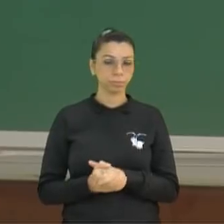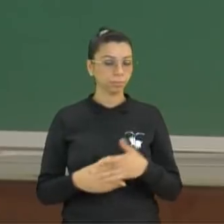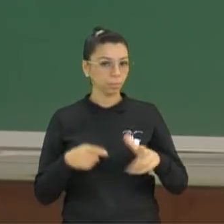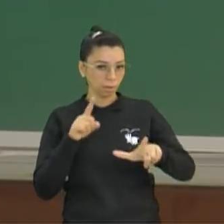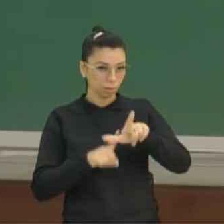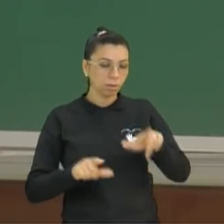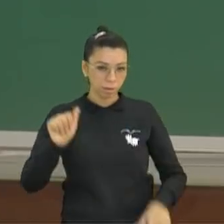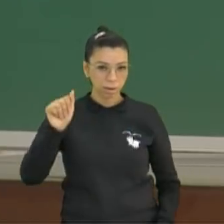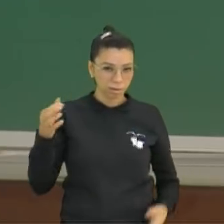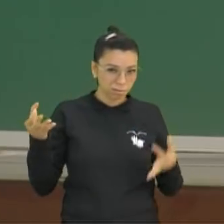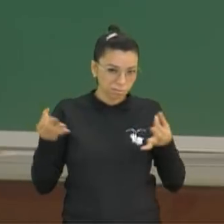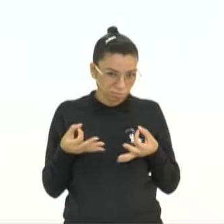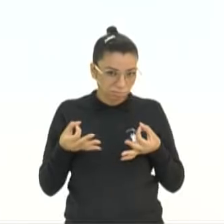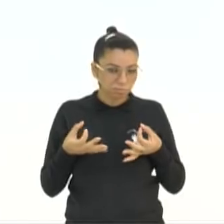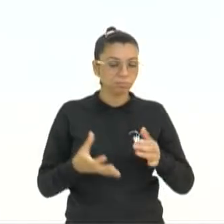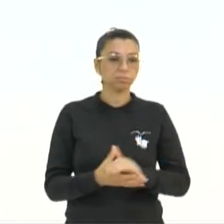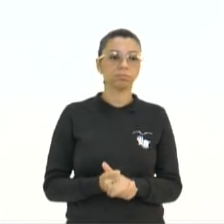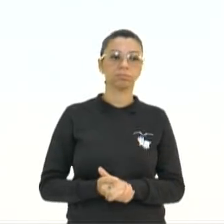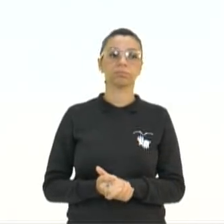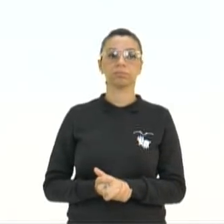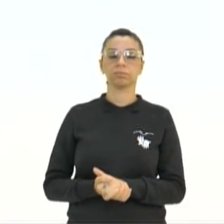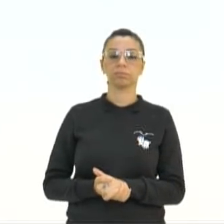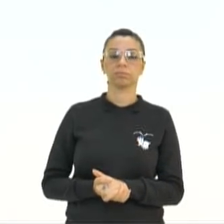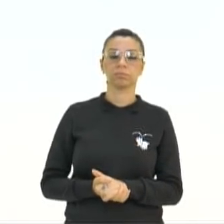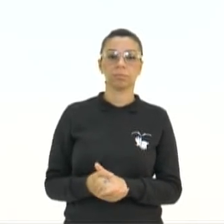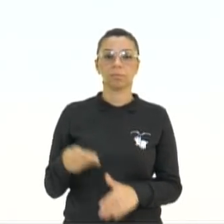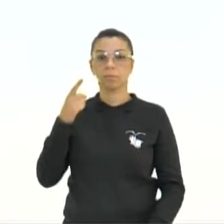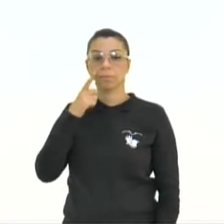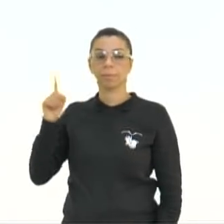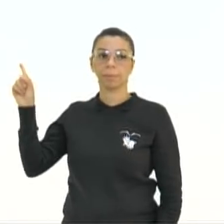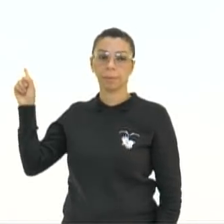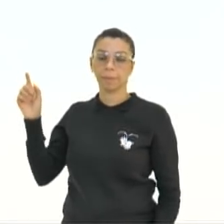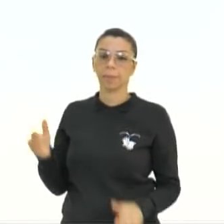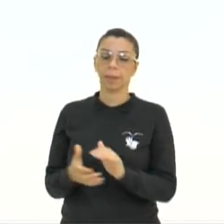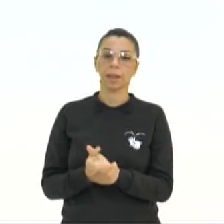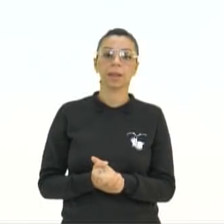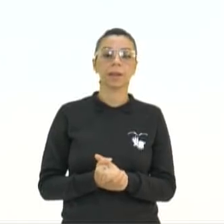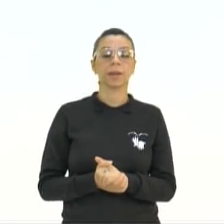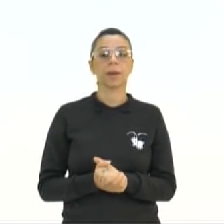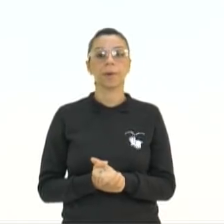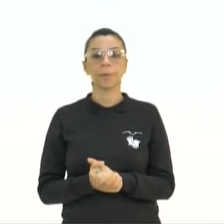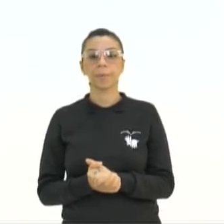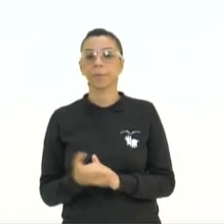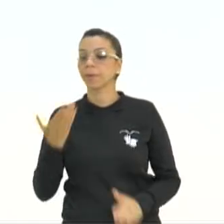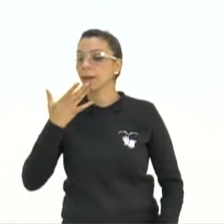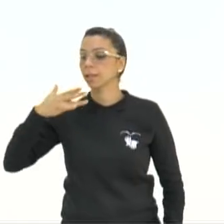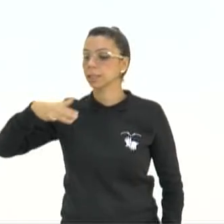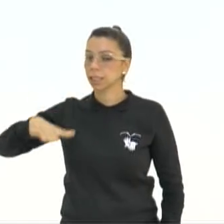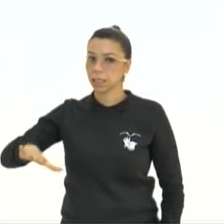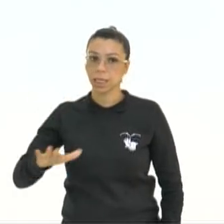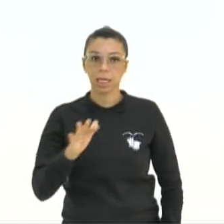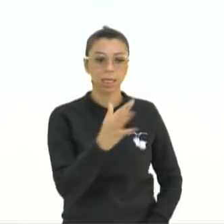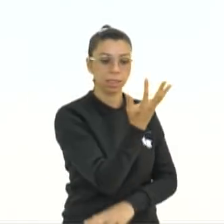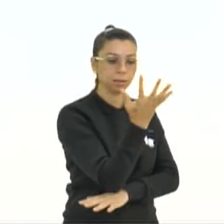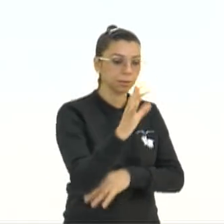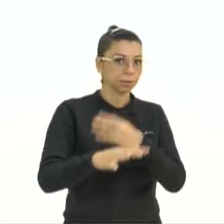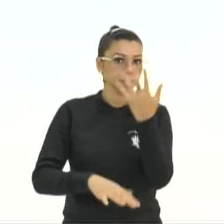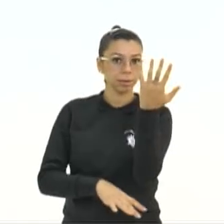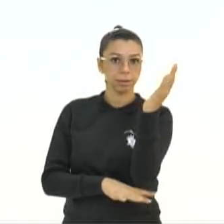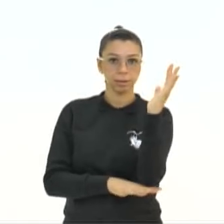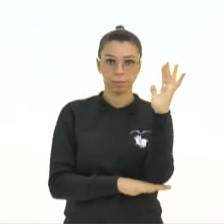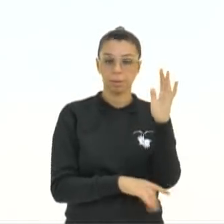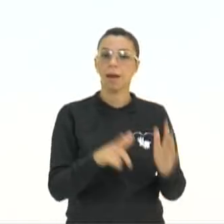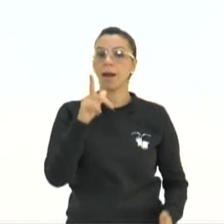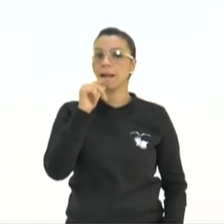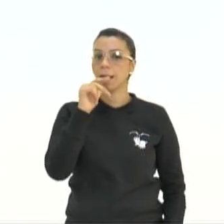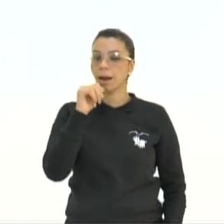você acertou? They were watering the plants. Então, estão regando as plantas. Não posso esquecer de colocar